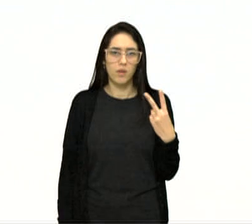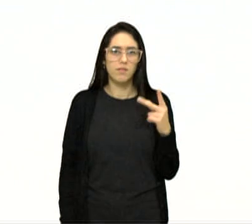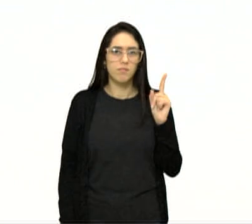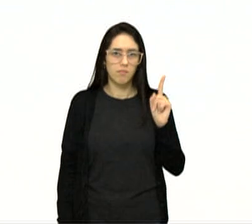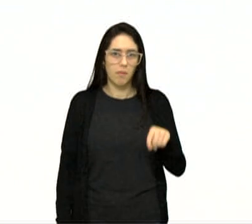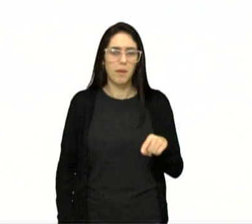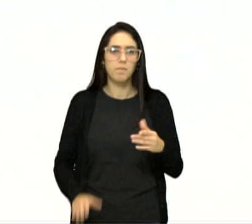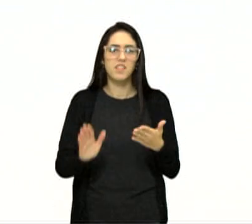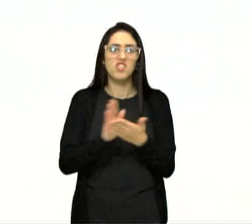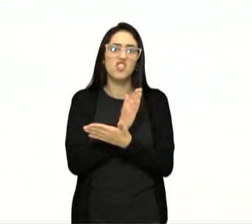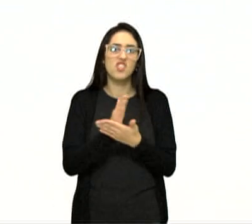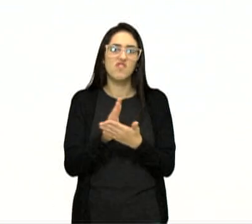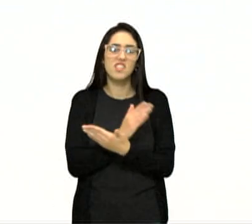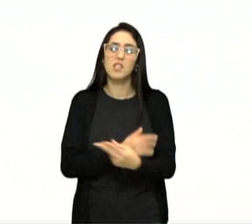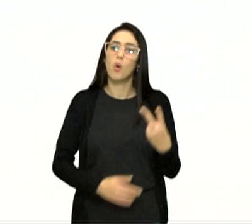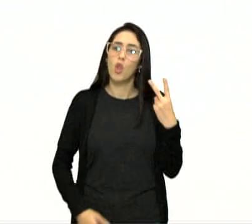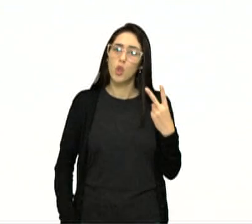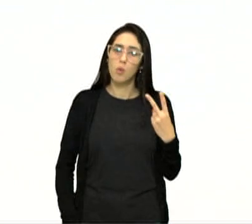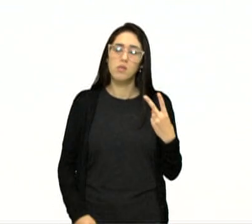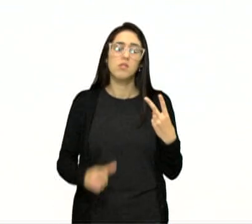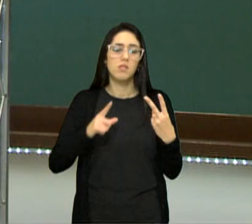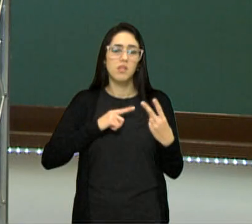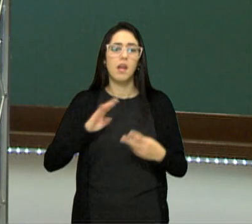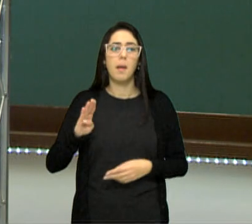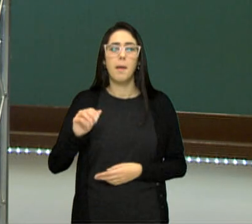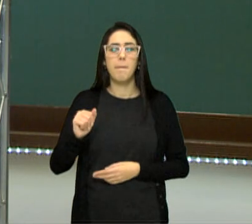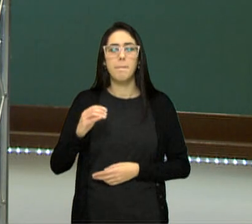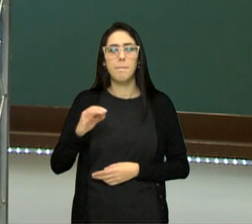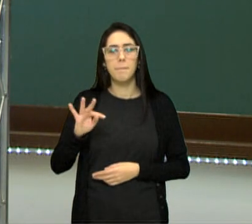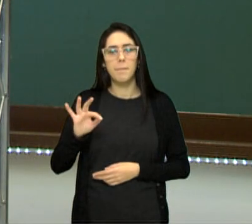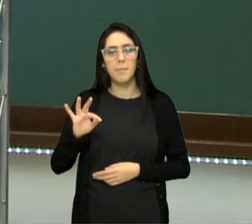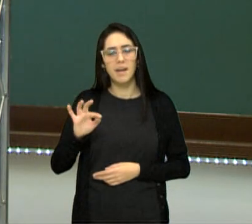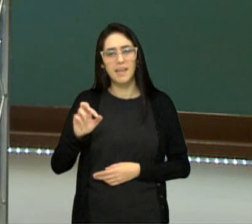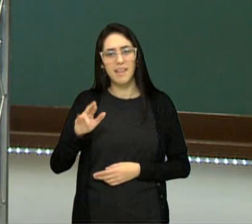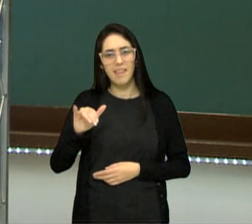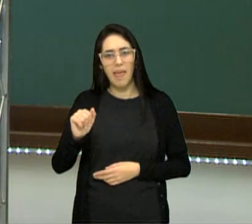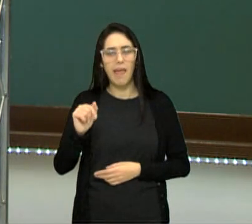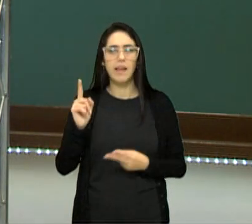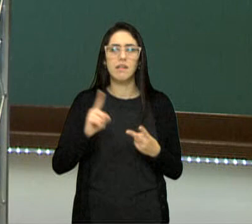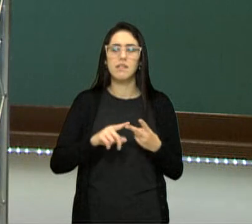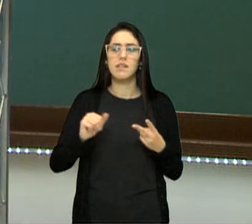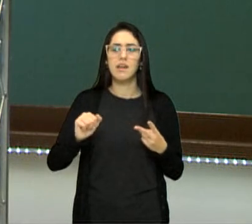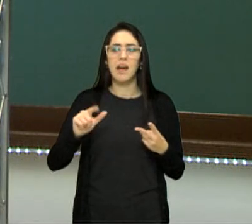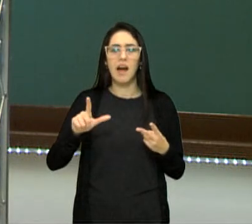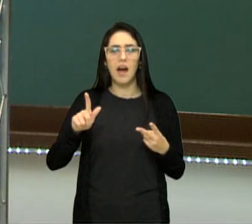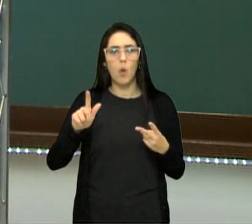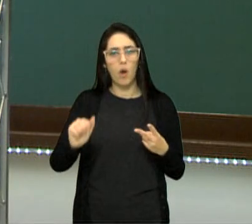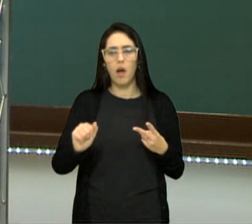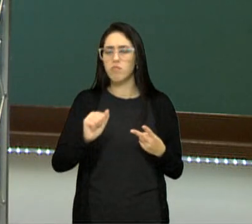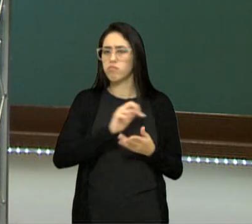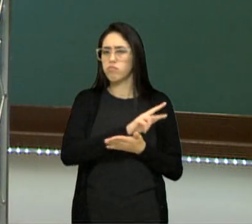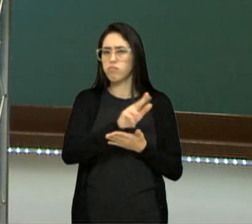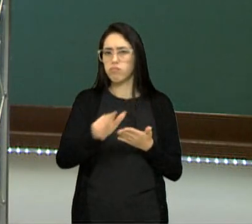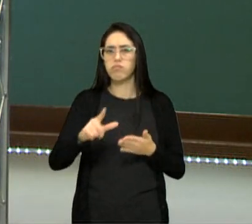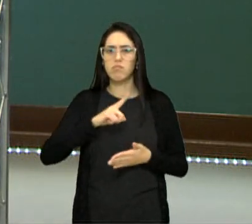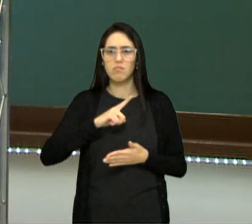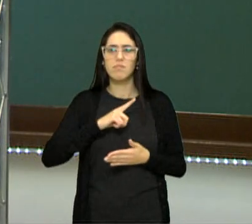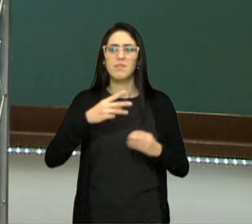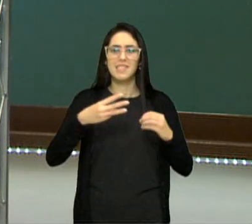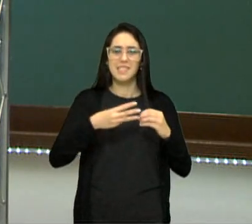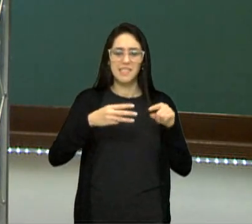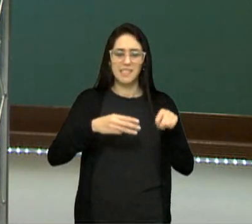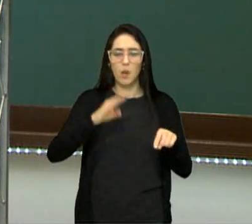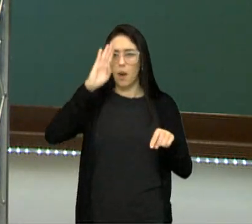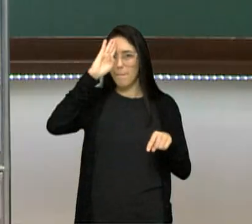de organismo em duas partes. Ocorre em bactérias, protozoários, algas, etc. Tá? Veja aqui que uma célula mãe, um